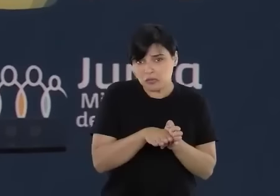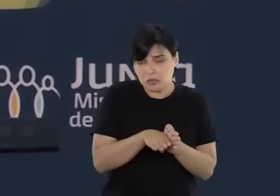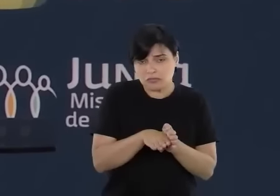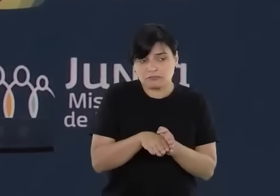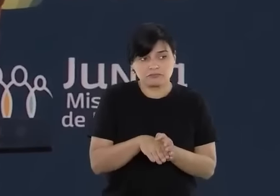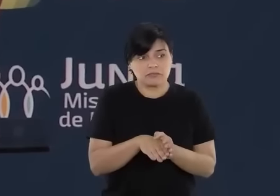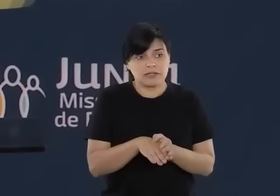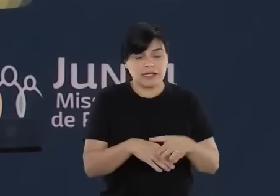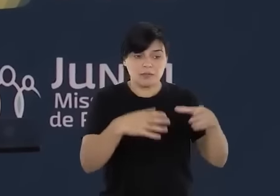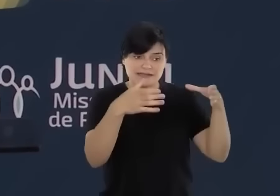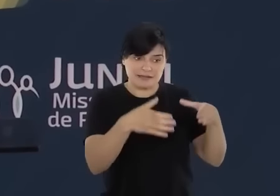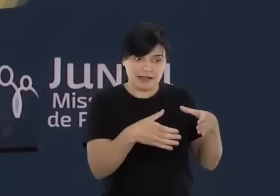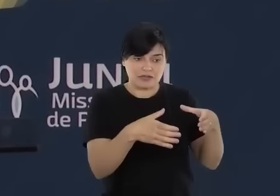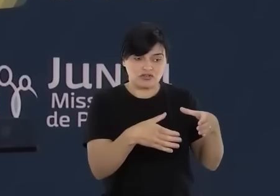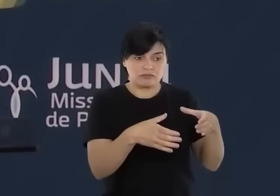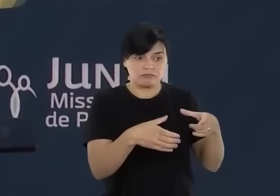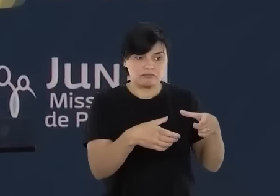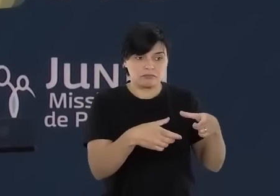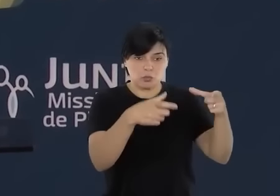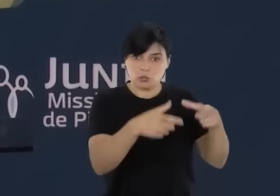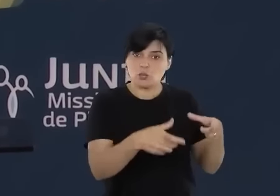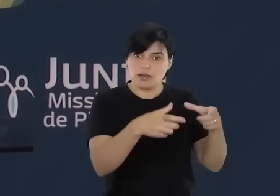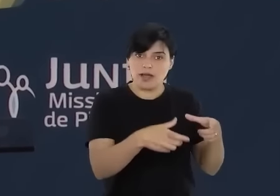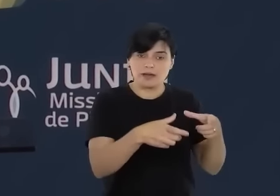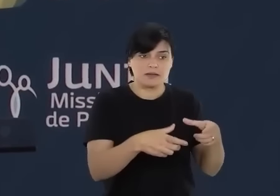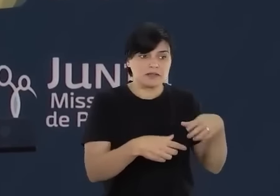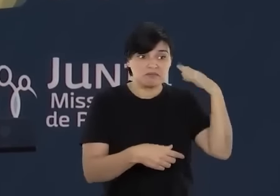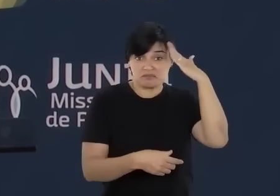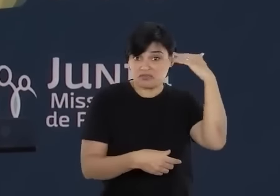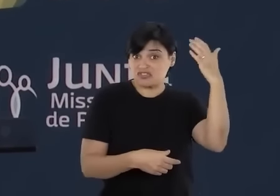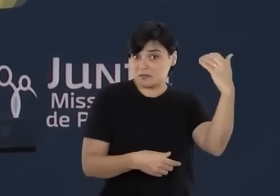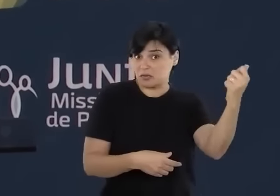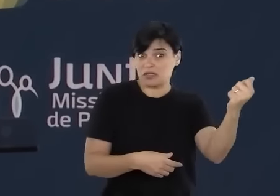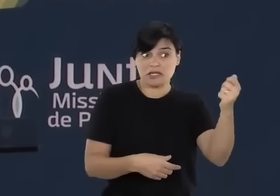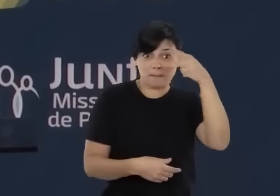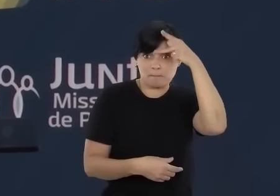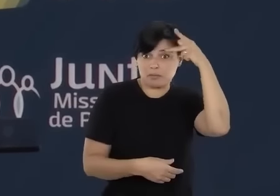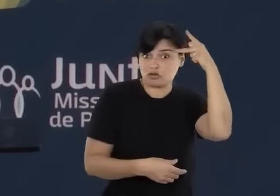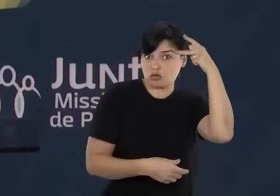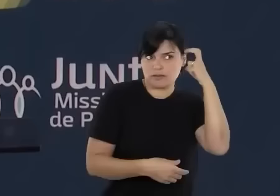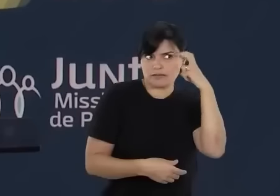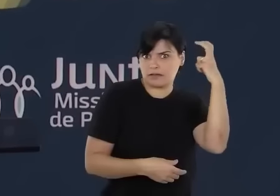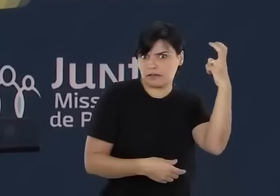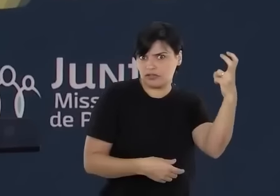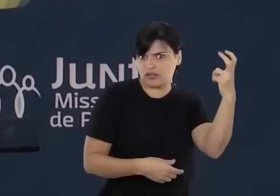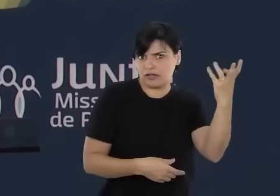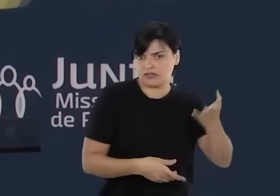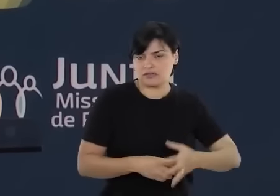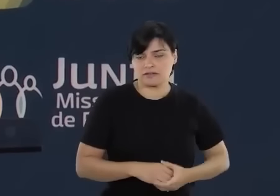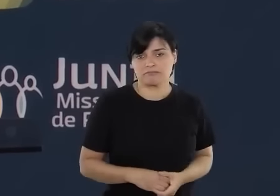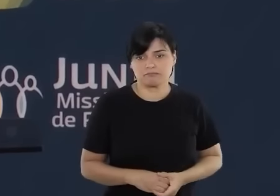intelectual do mundo nessa Metrópole do Saber humano na cidade dos grandes corifeus da